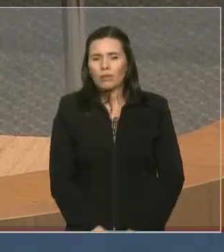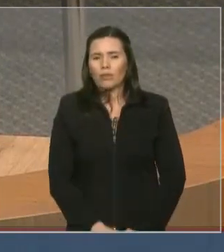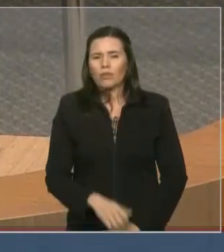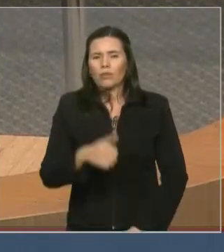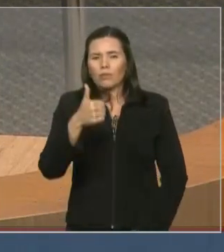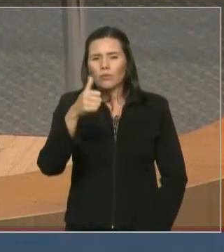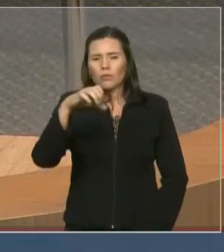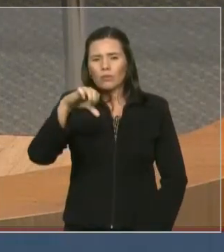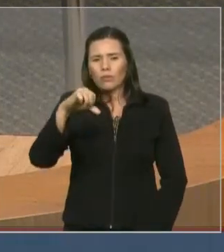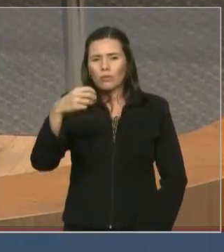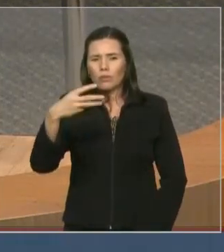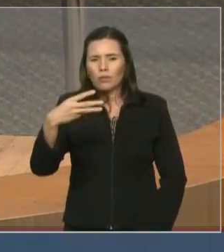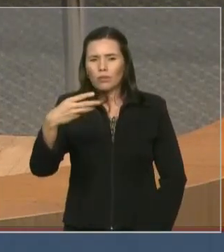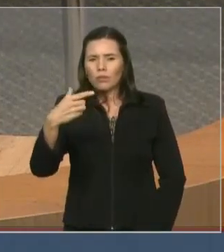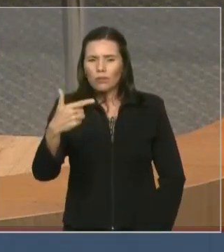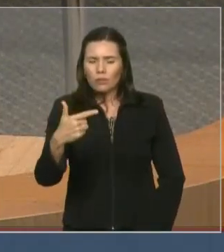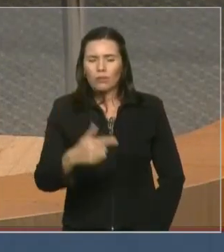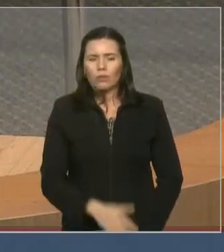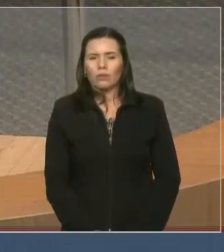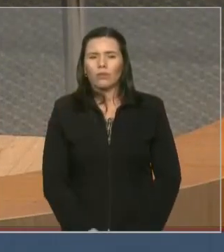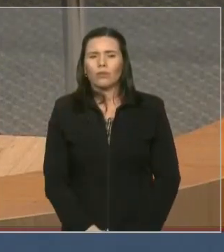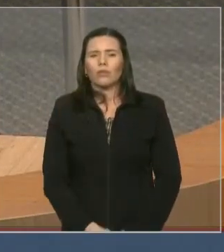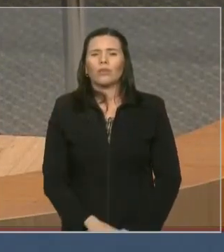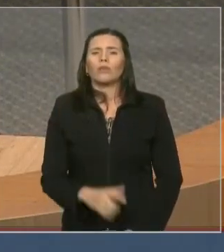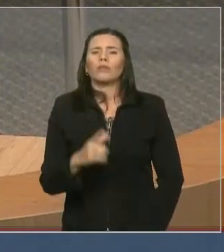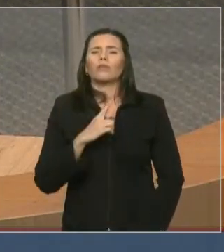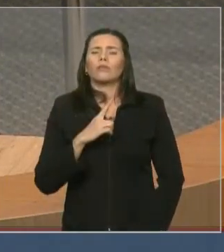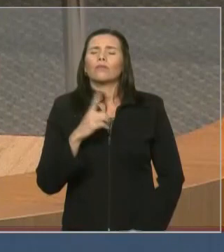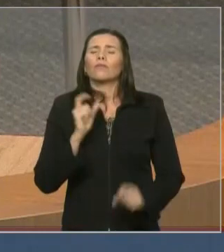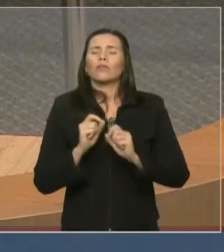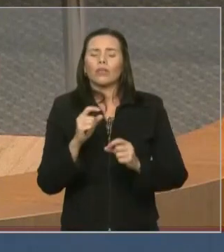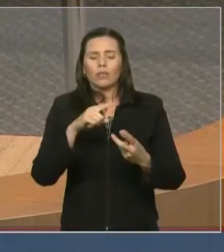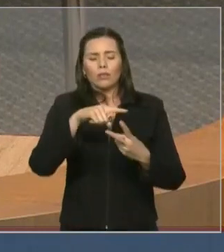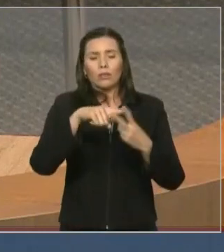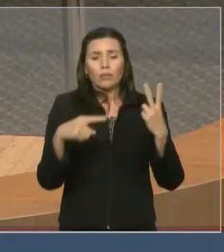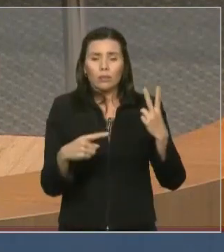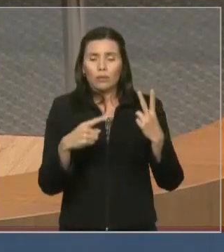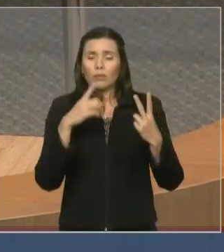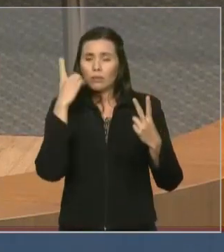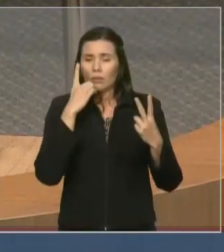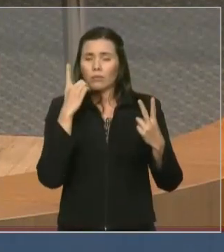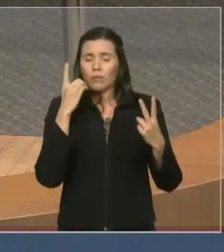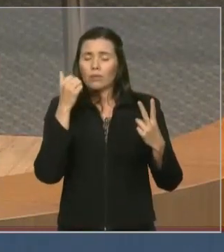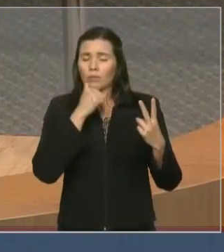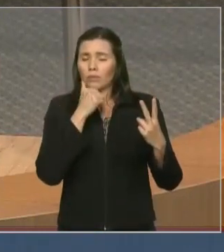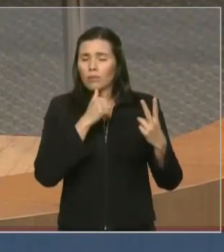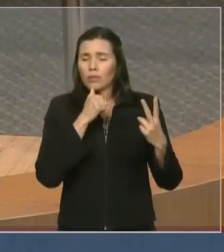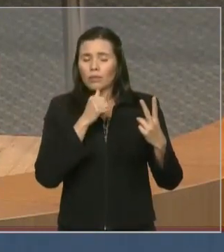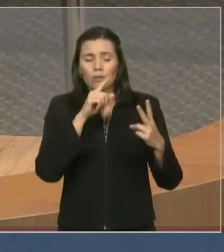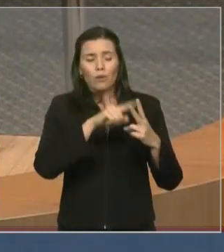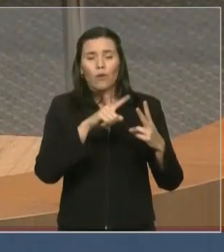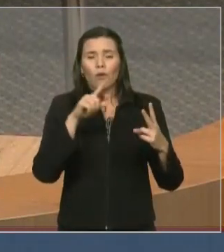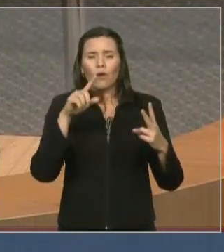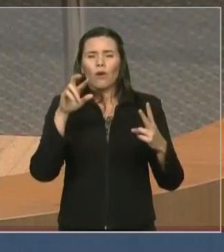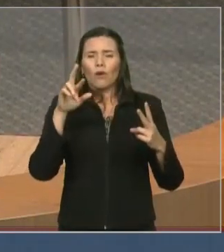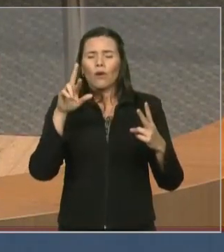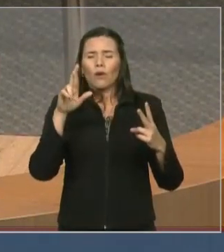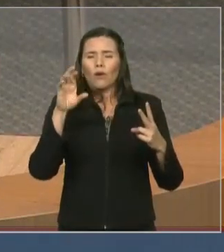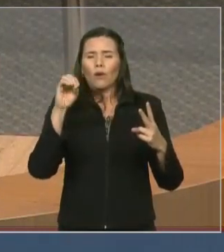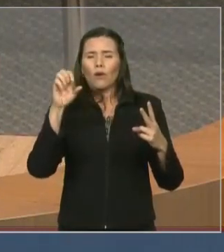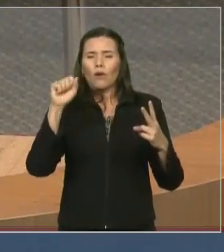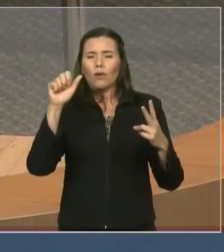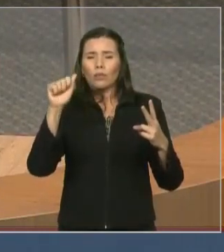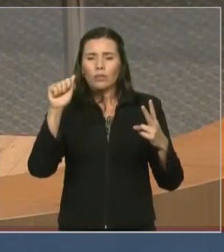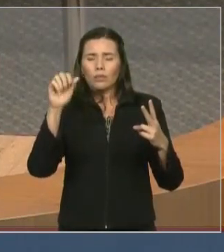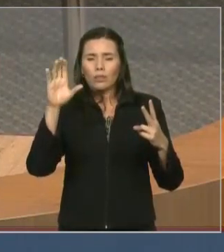nós elegemos duas deputadas estaduais, a Rosa Castro e Zuleide Bogeia. Zuleide Bogeia e Rosa